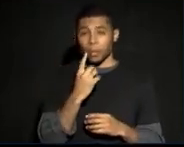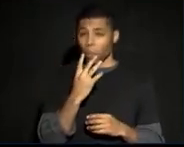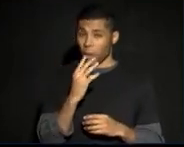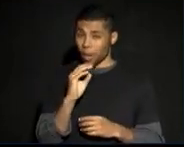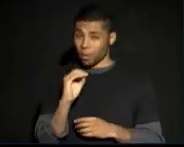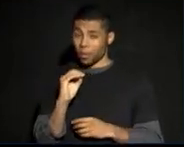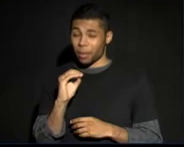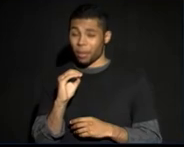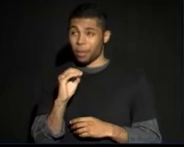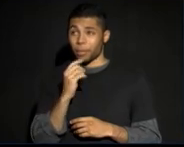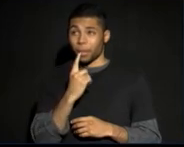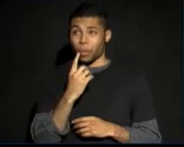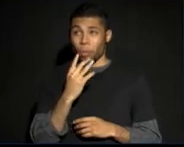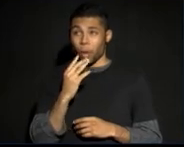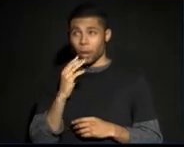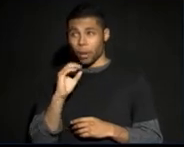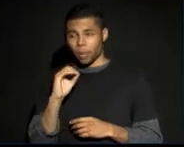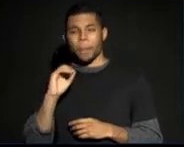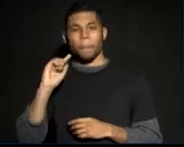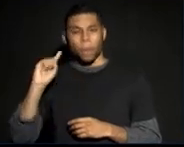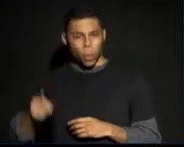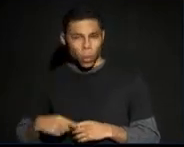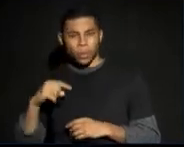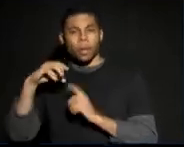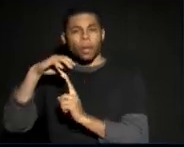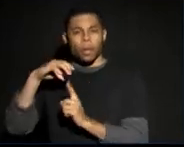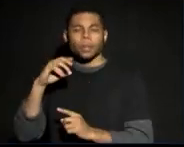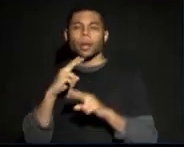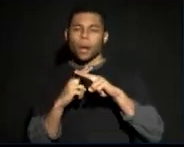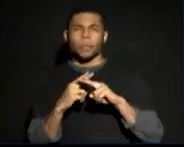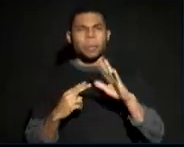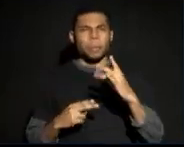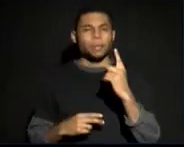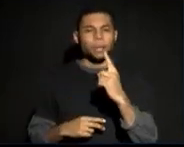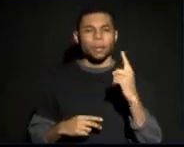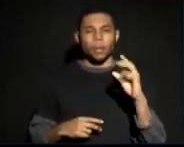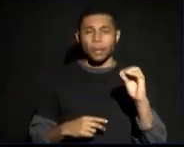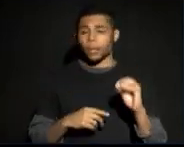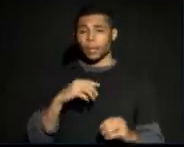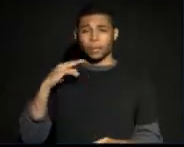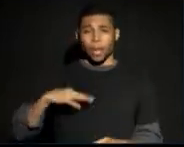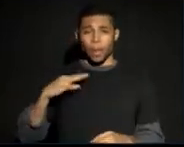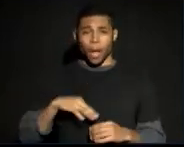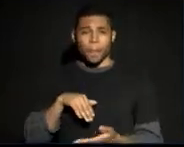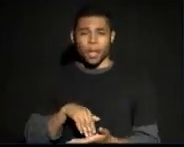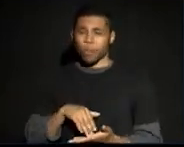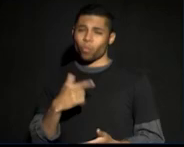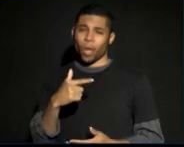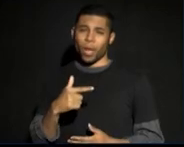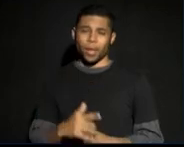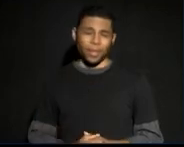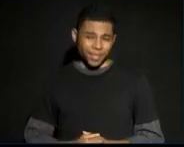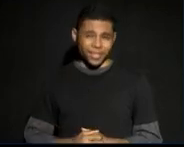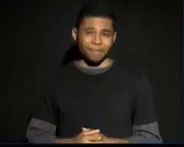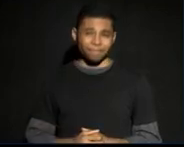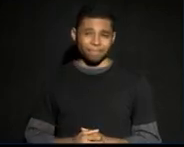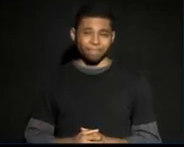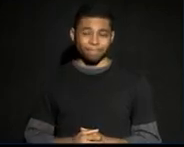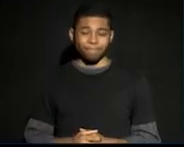milhões de clientes da Caixa mais ou menos 110 não tem nem dois salários mínimos de renda formal né